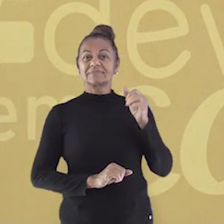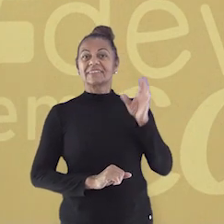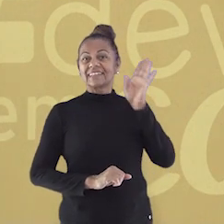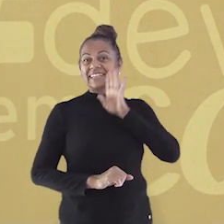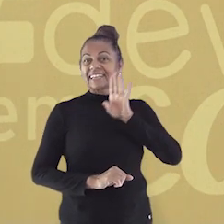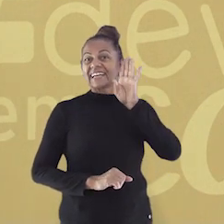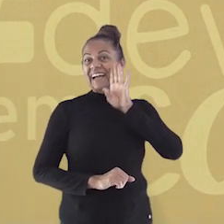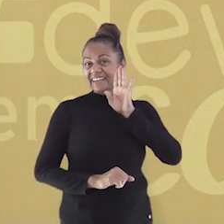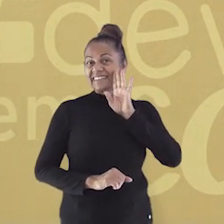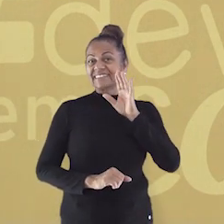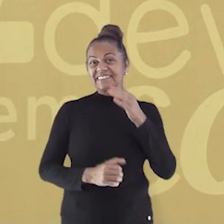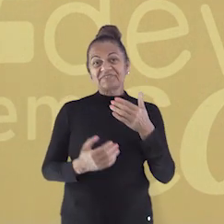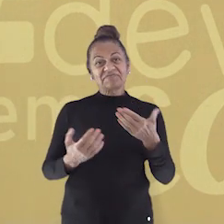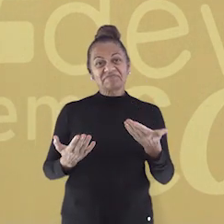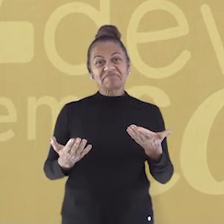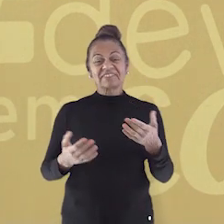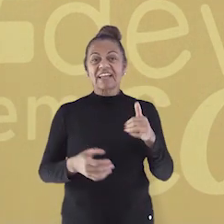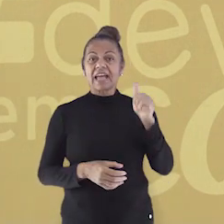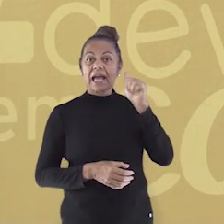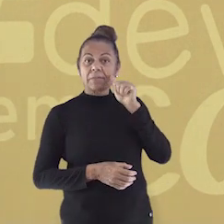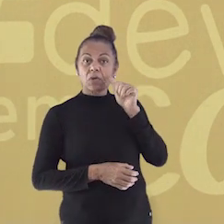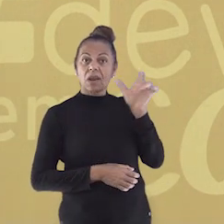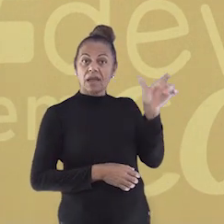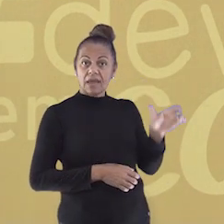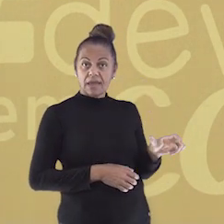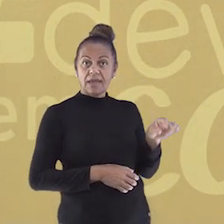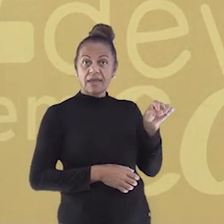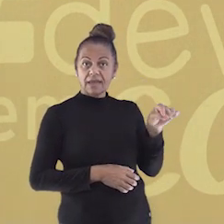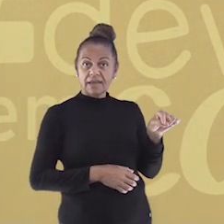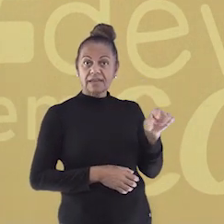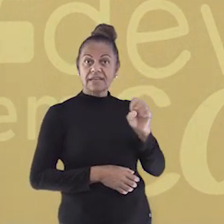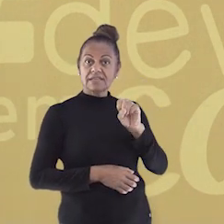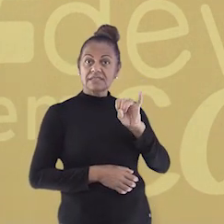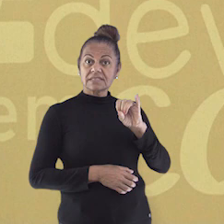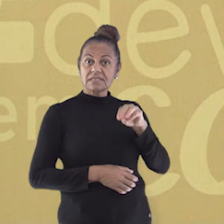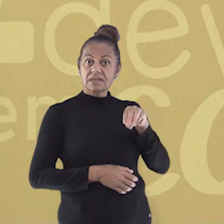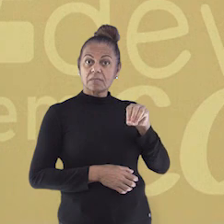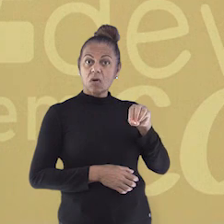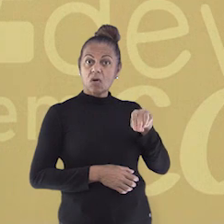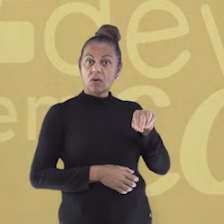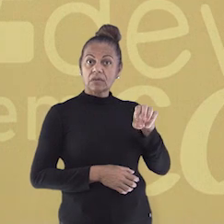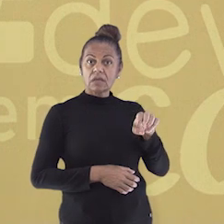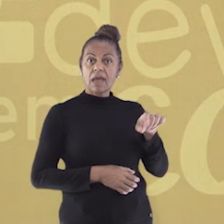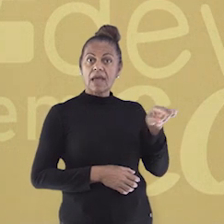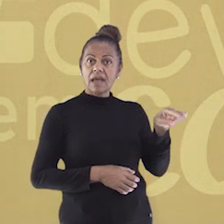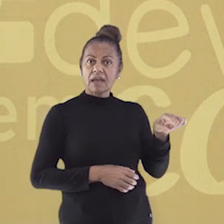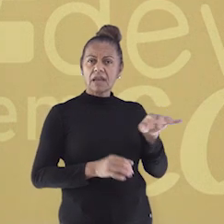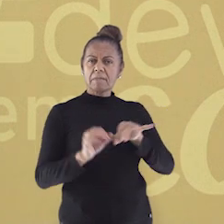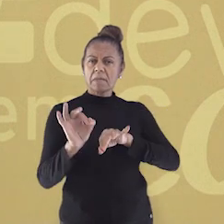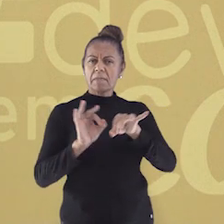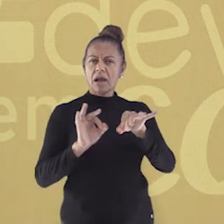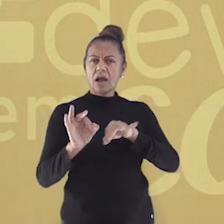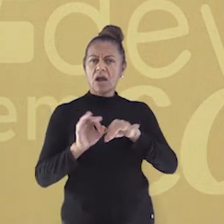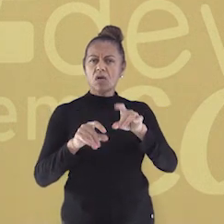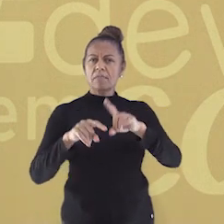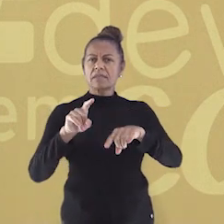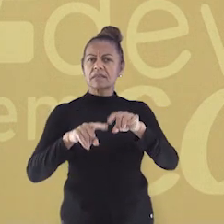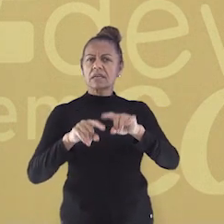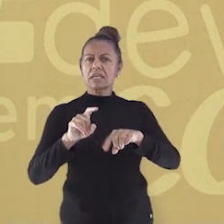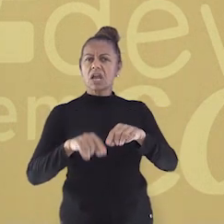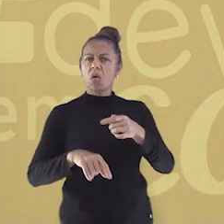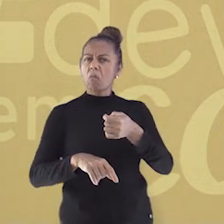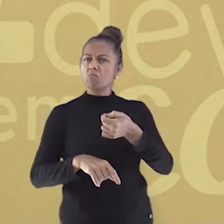Não é mesmo? A Simone, com poucos ingredientes, fez uma brevidade